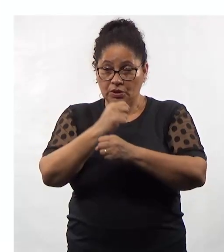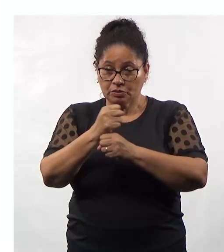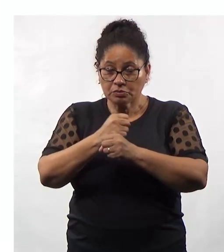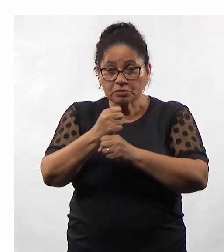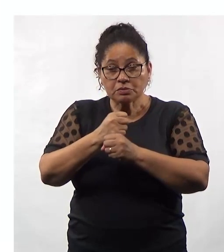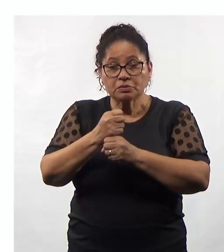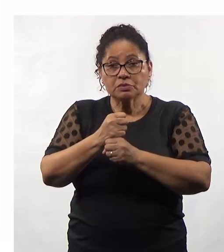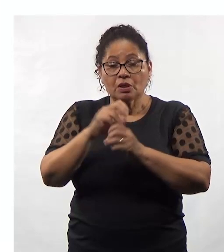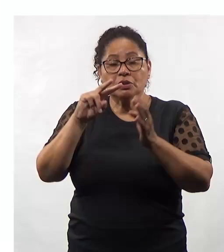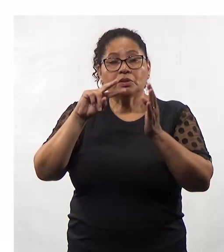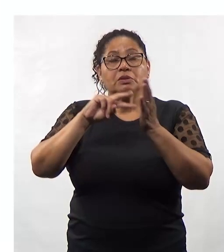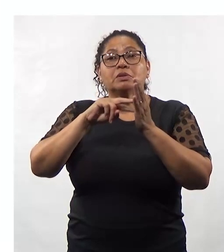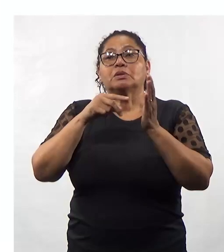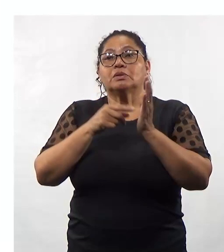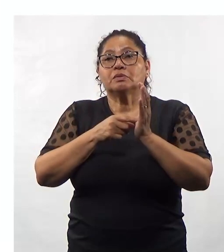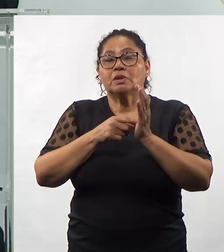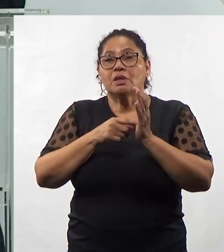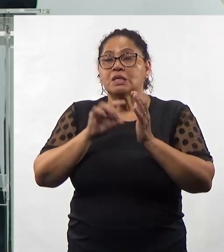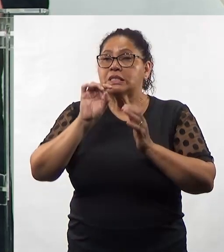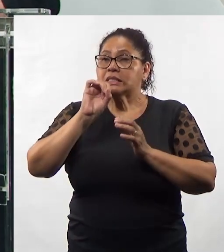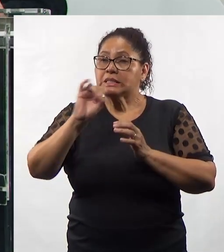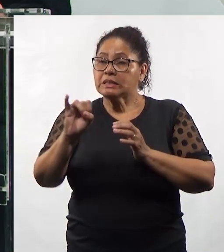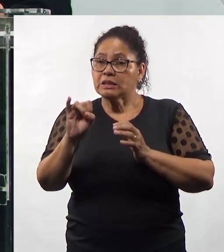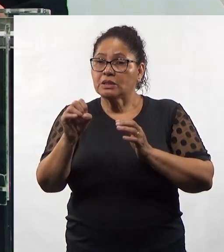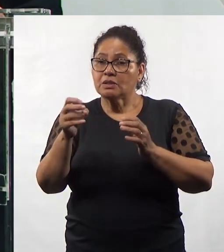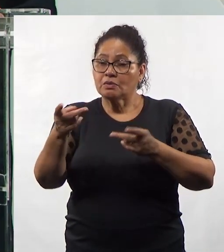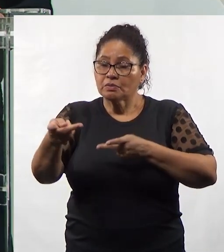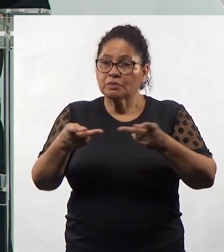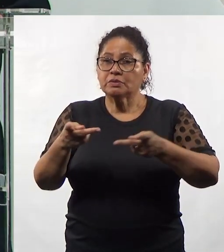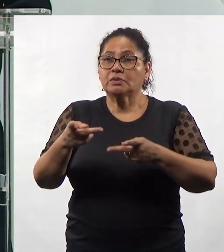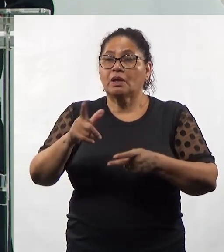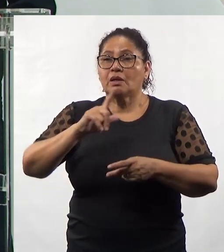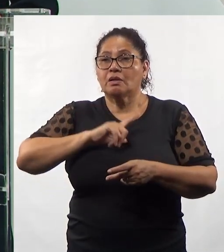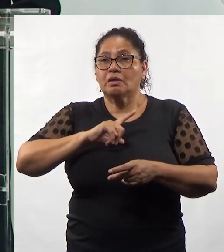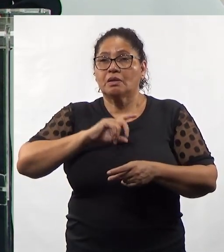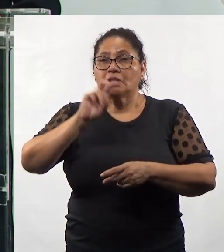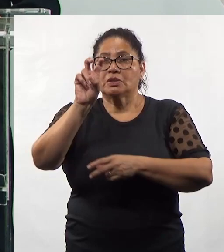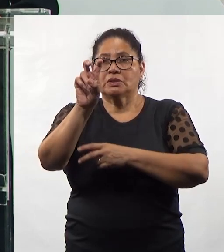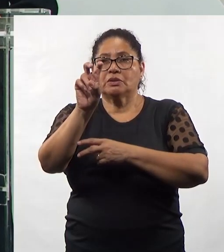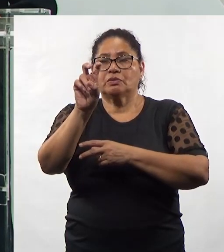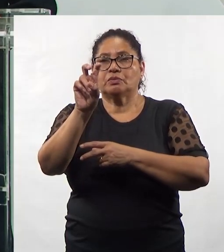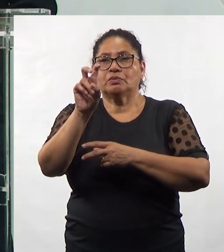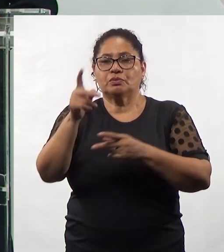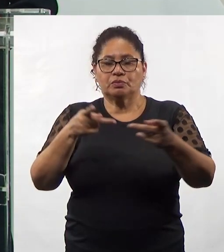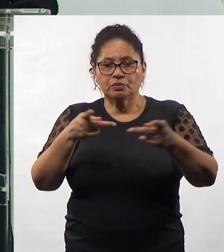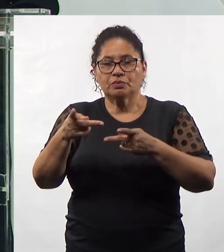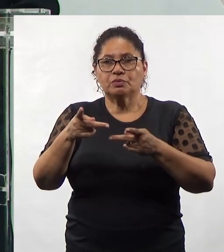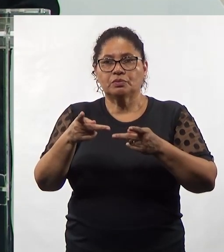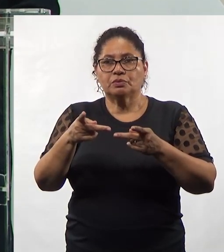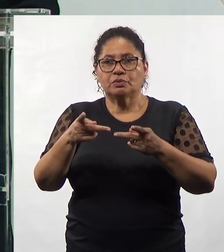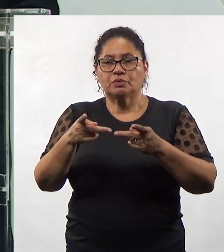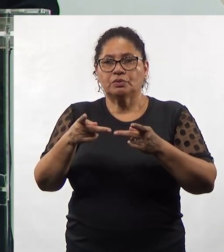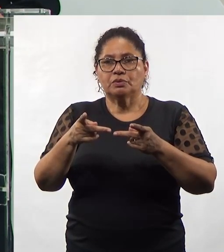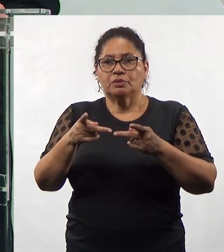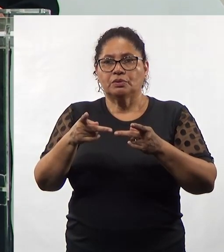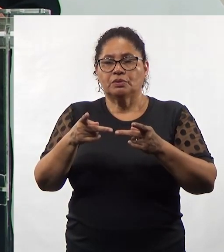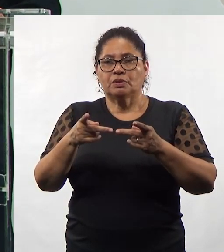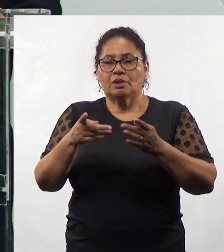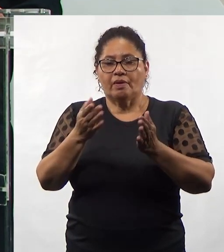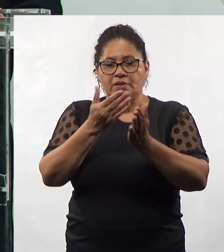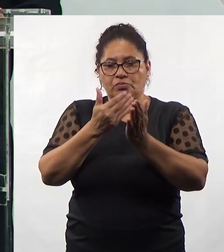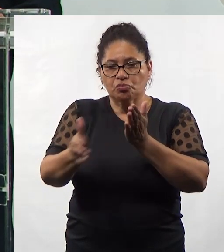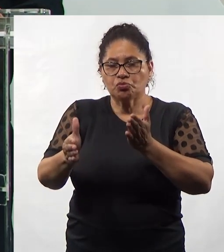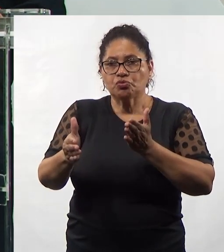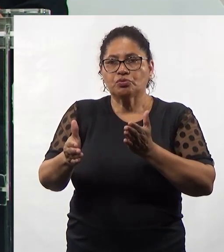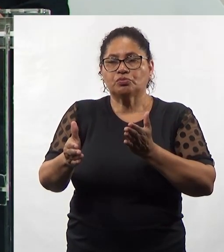Ah, professor, então significa que se o projeto tiver 5 anos, ele vai ser